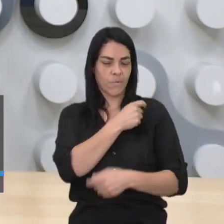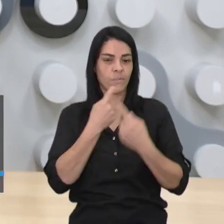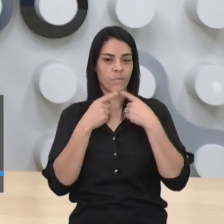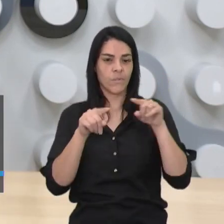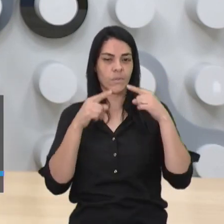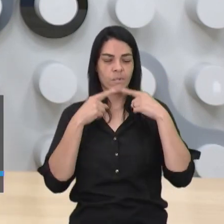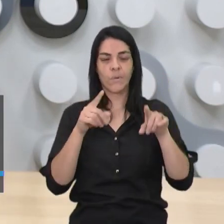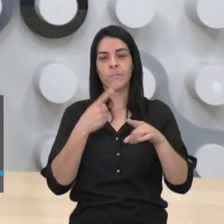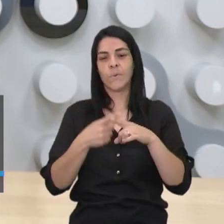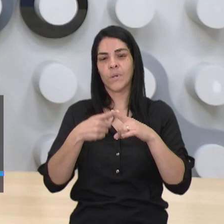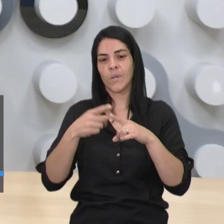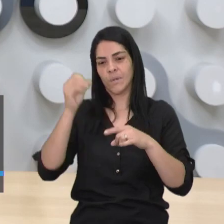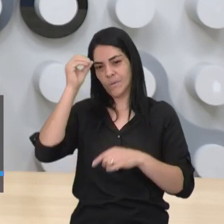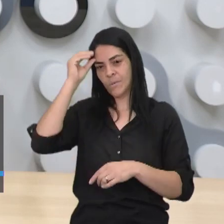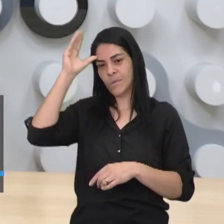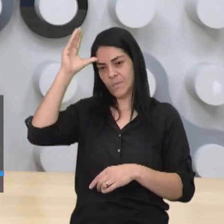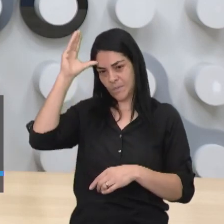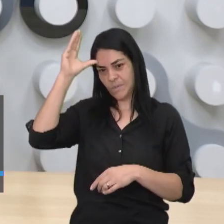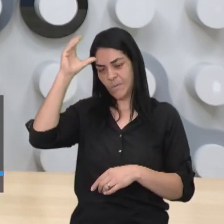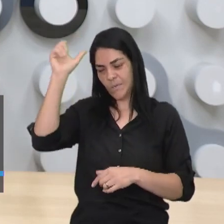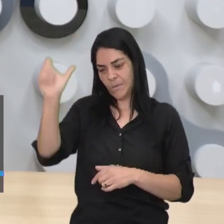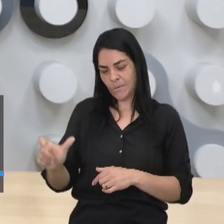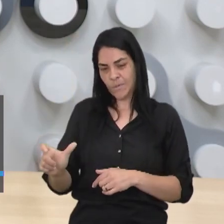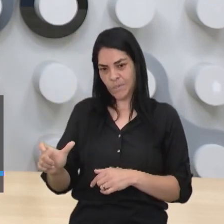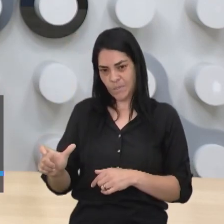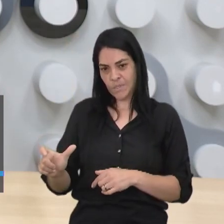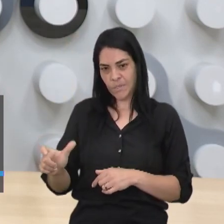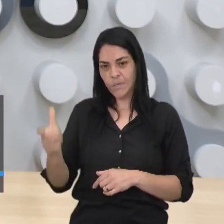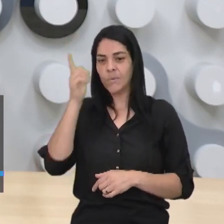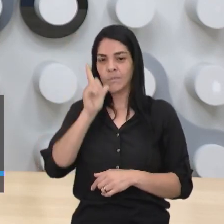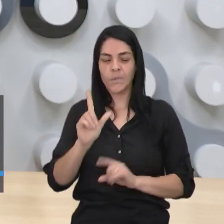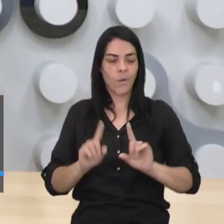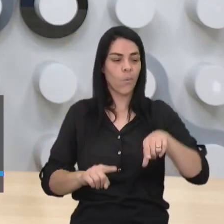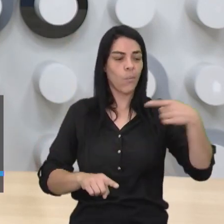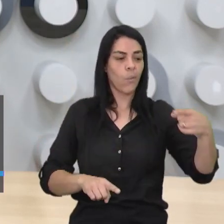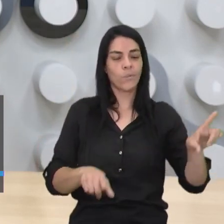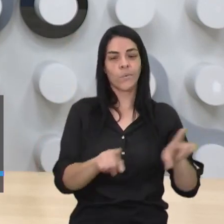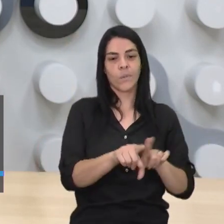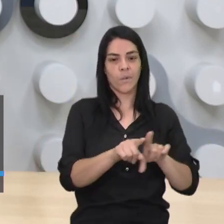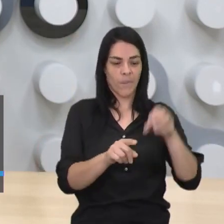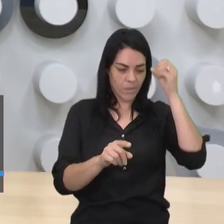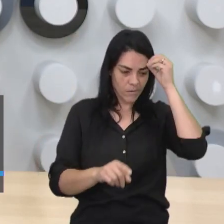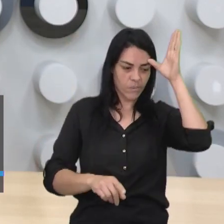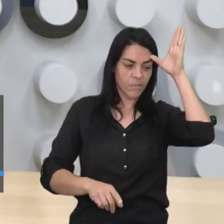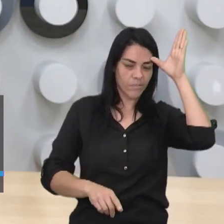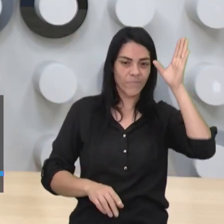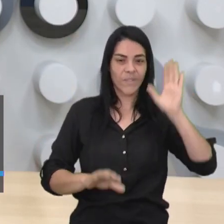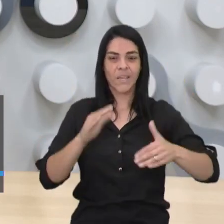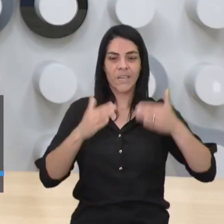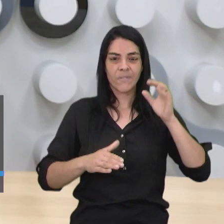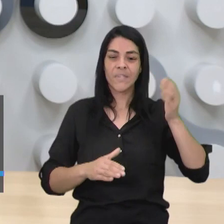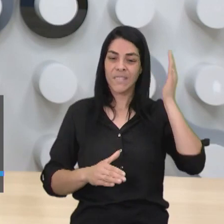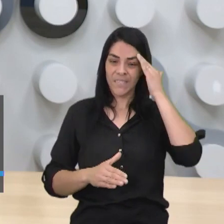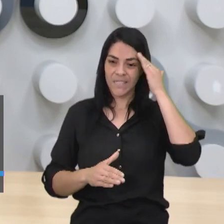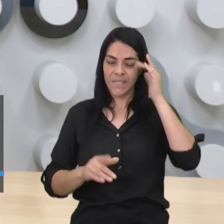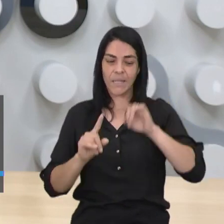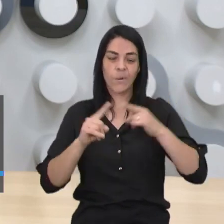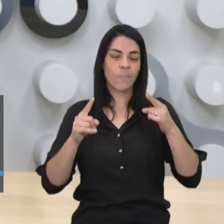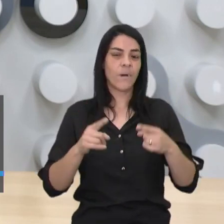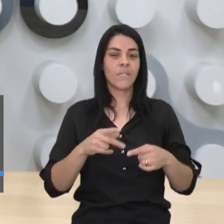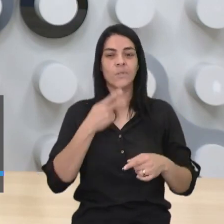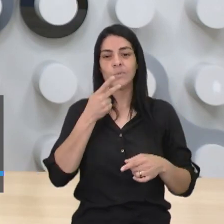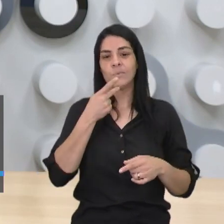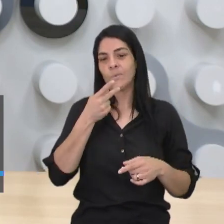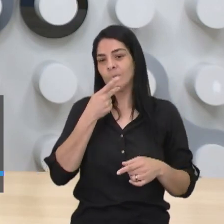aí o conhecimento que um conseguiu, o outro consegue adquirir, né? Às vezes ele entendeu, mas não conseguiu falar